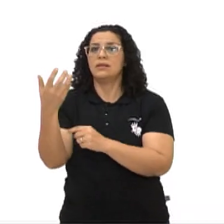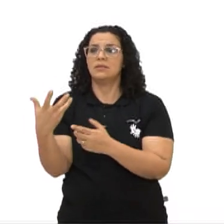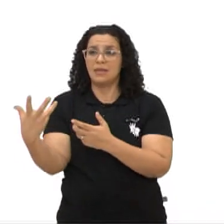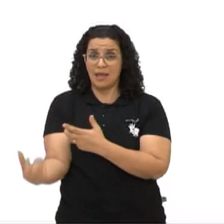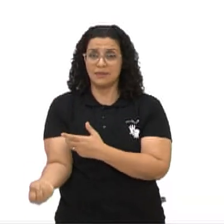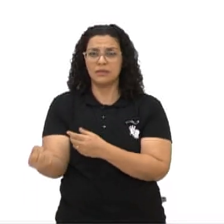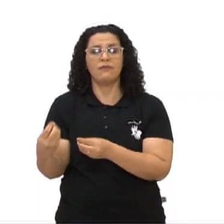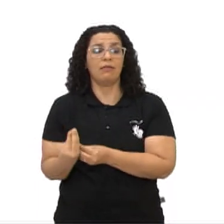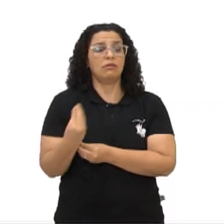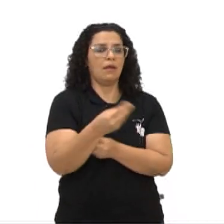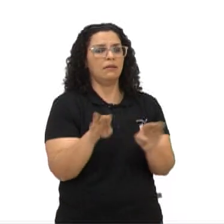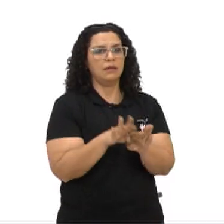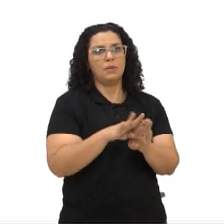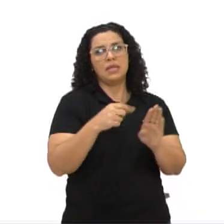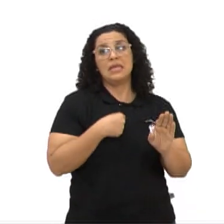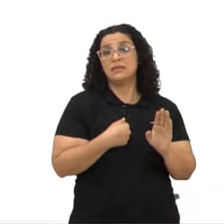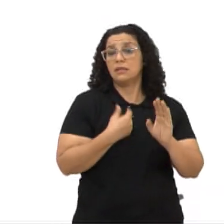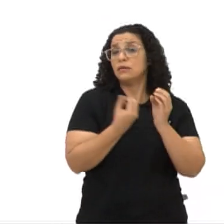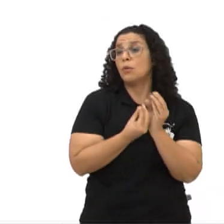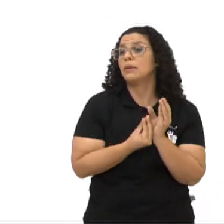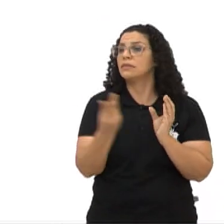no processo lá da tabela de